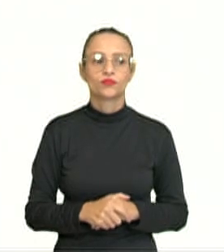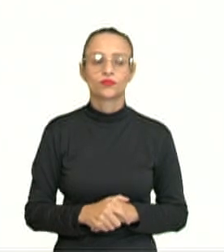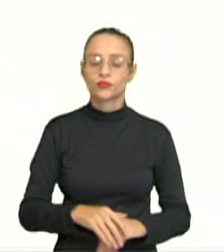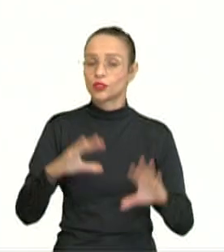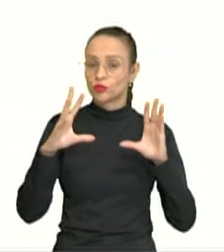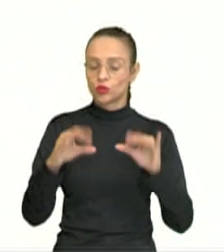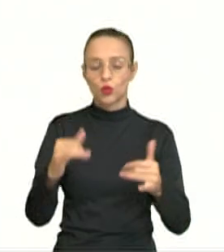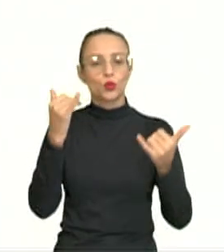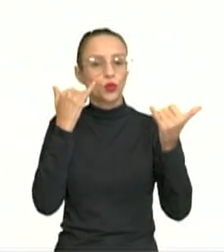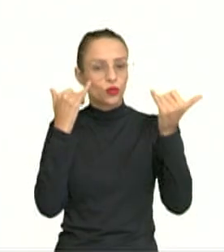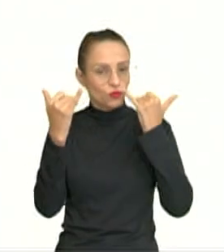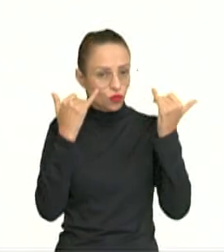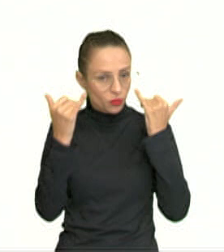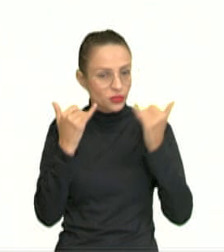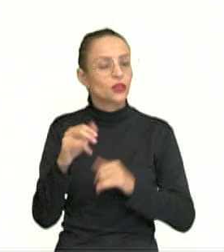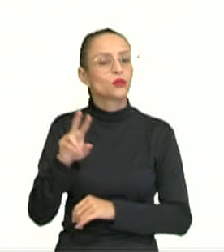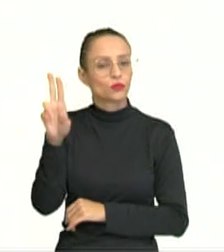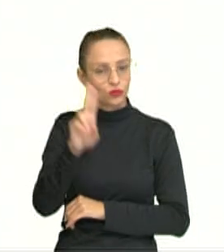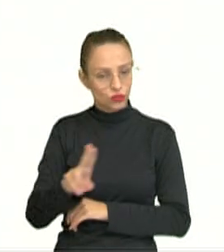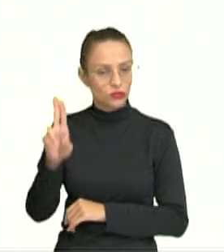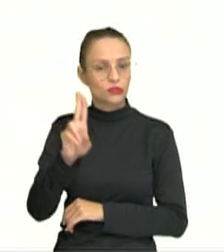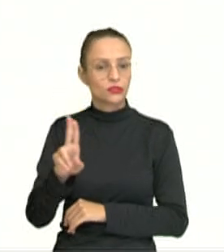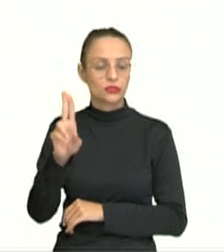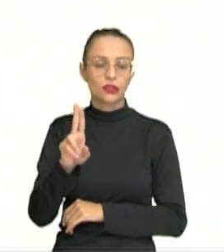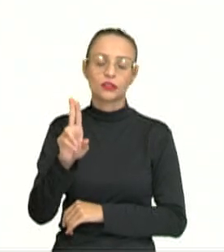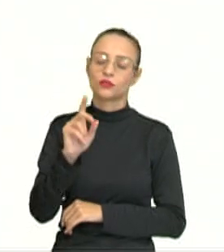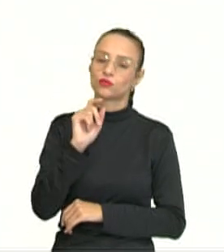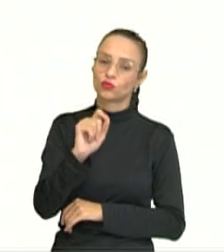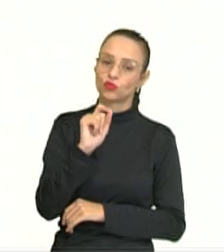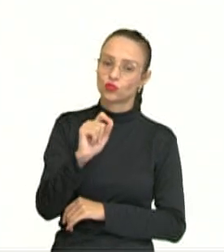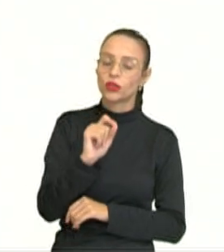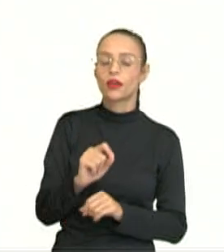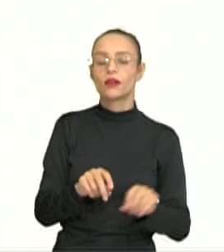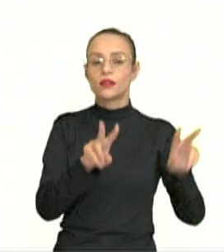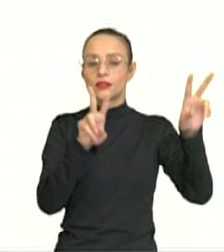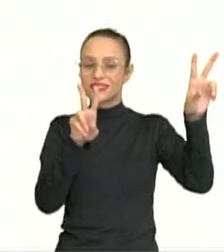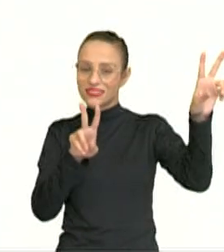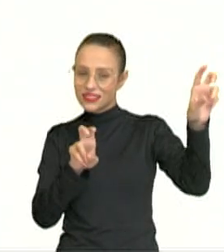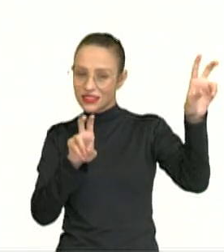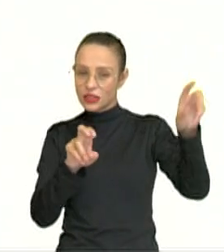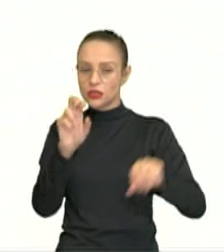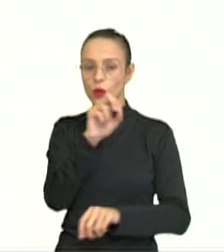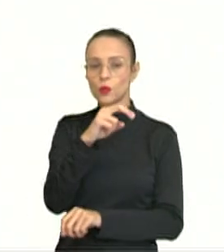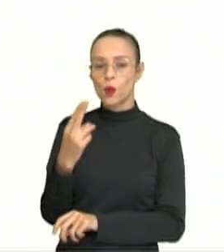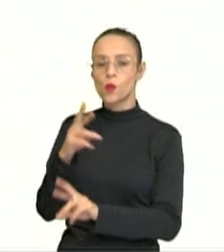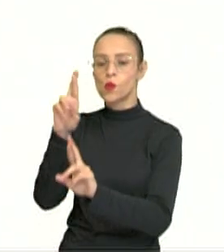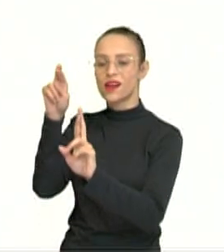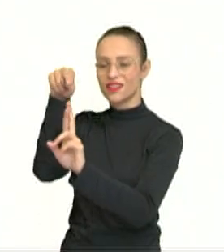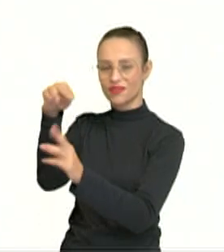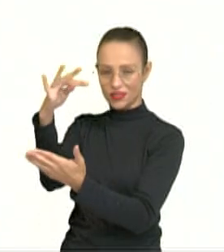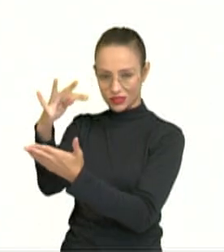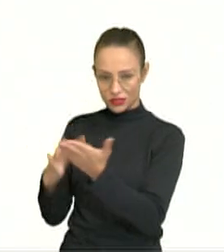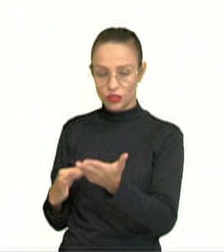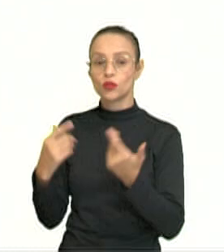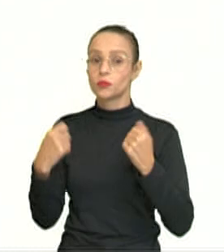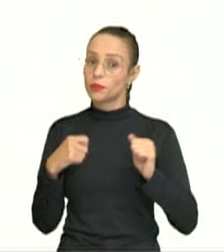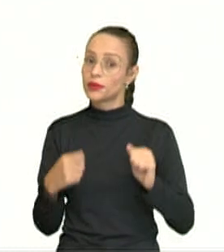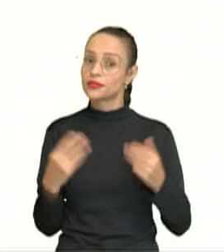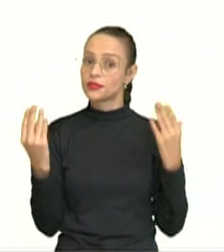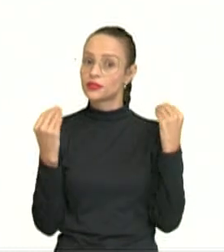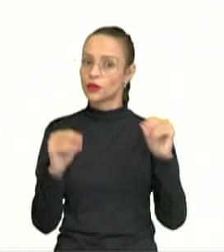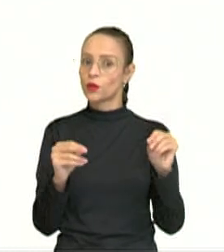as informações utilizadas, seja em paráfrase ou citação direta, devem ser referenciadas. Então, você não pode,